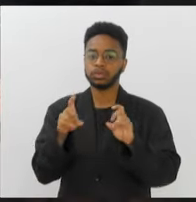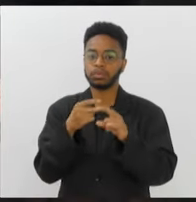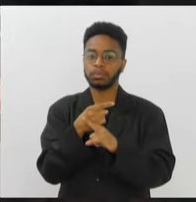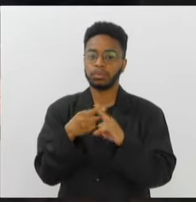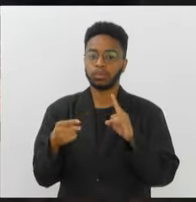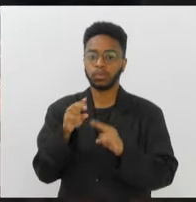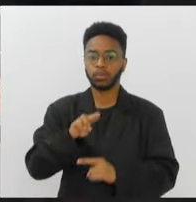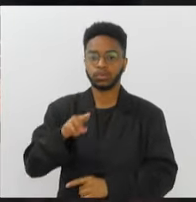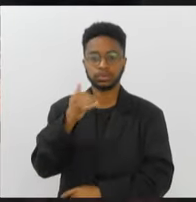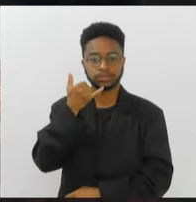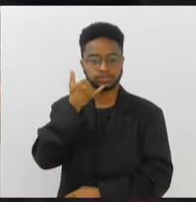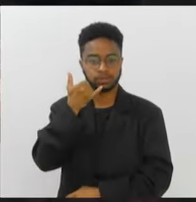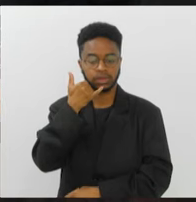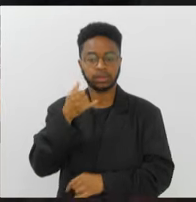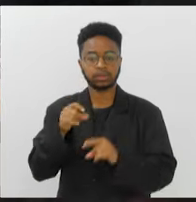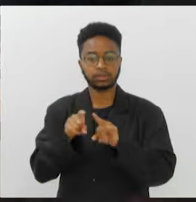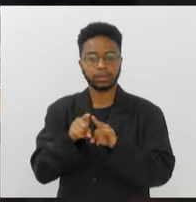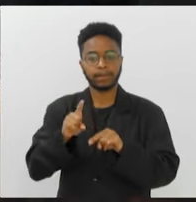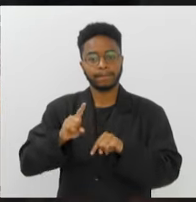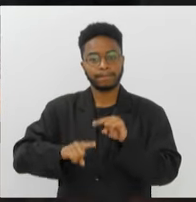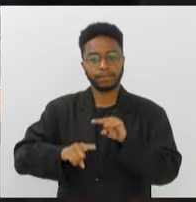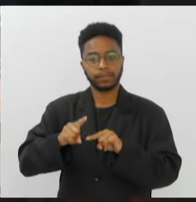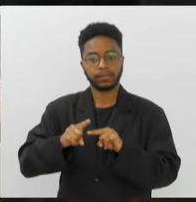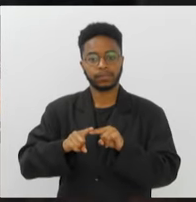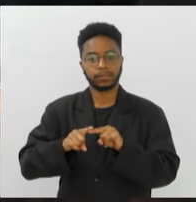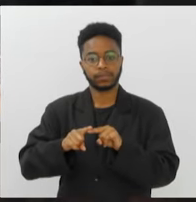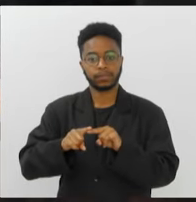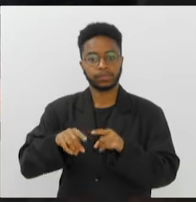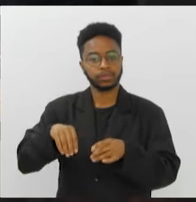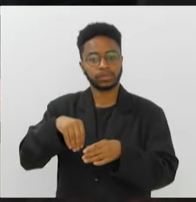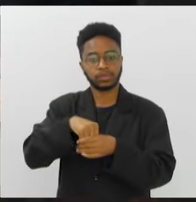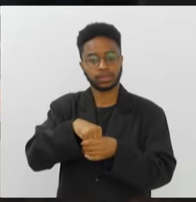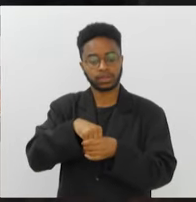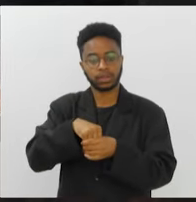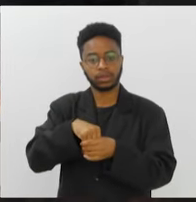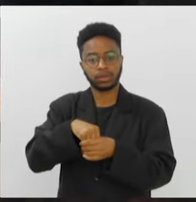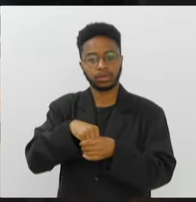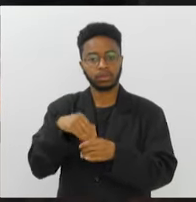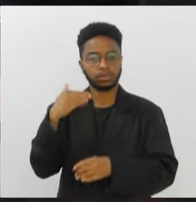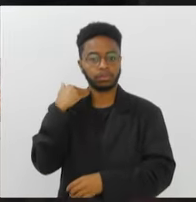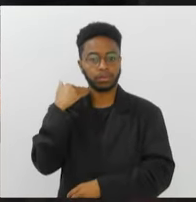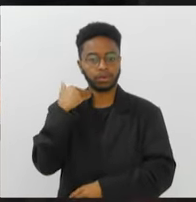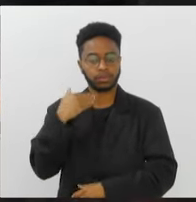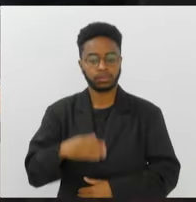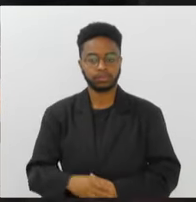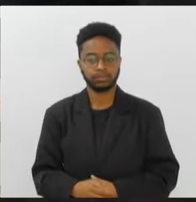de celulares e aparelhos de transmissão no interior das agências bancárias.